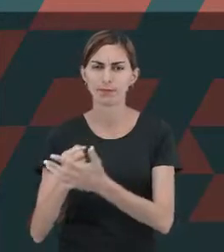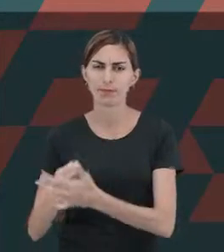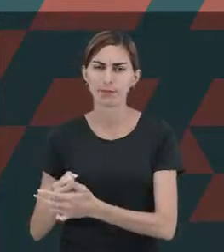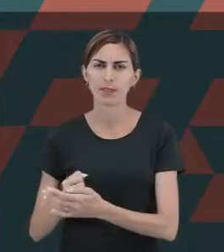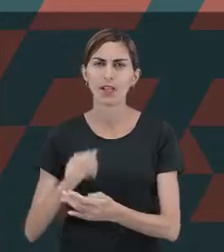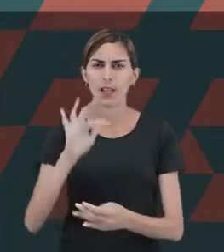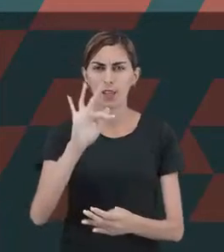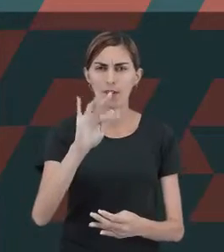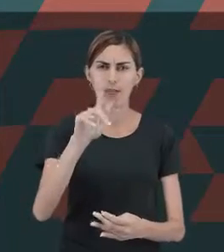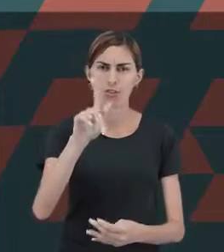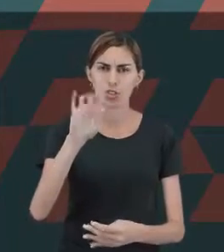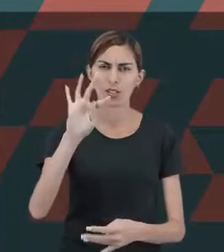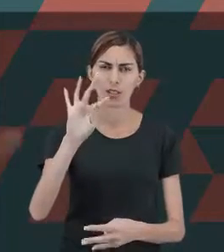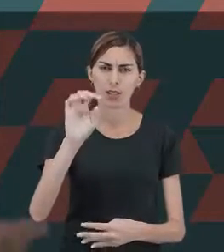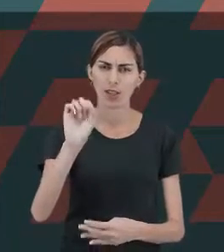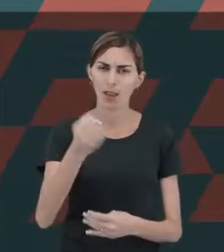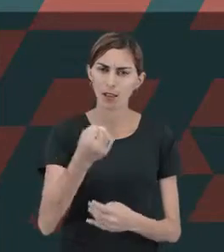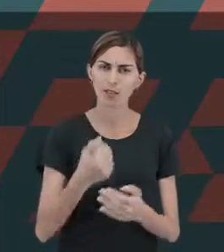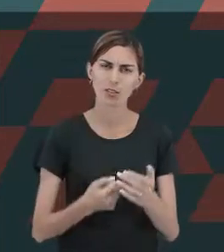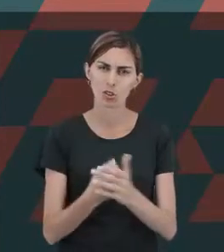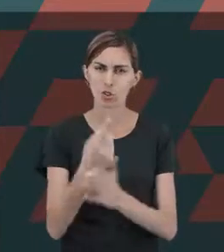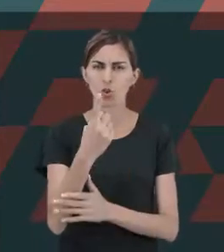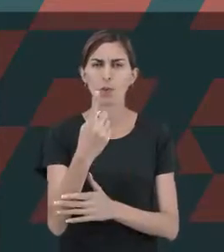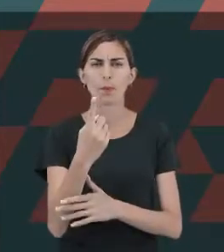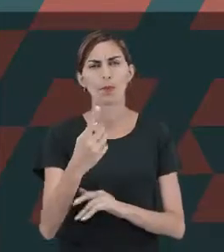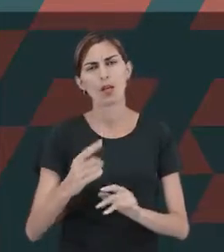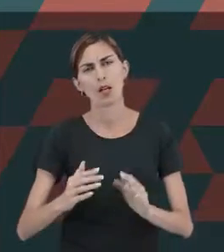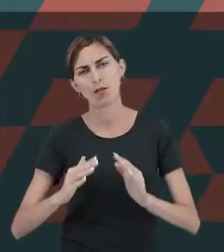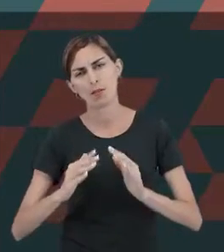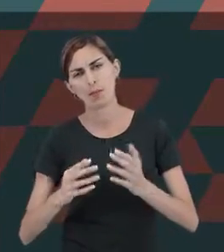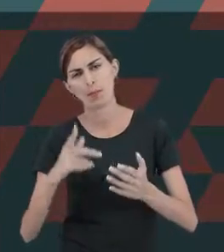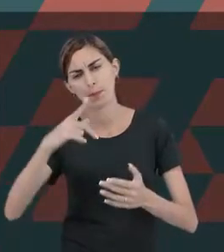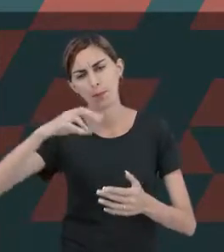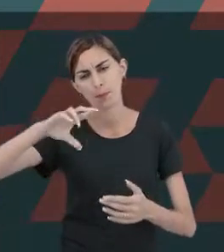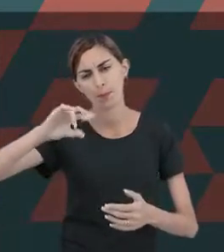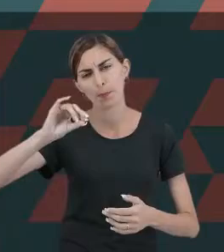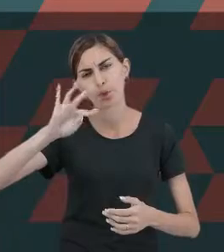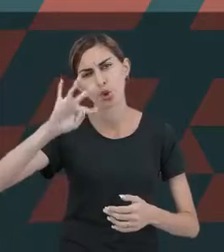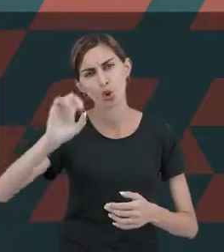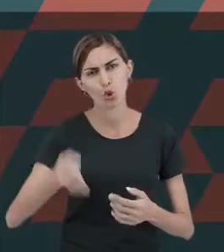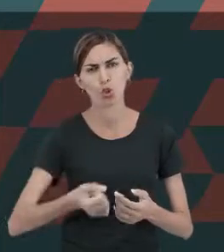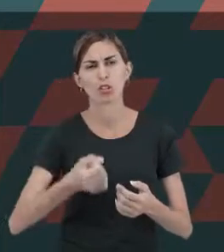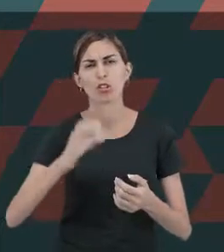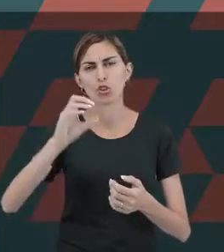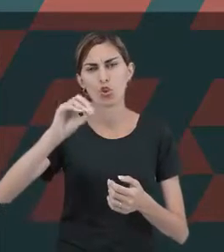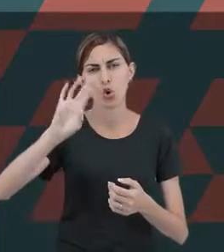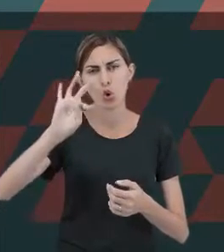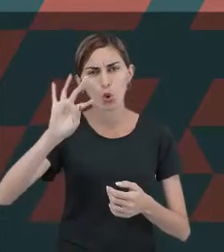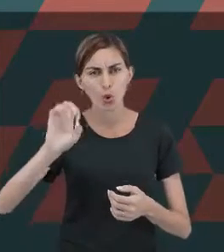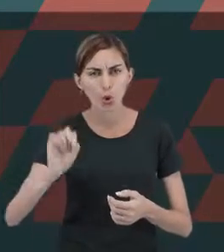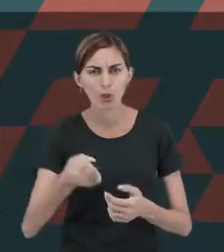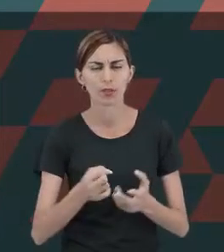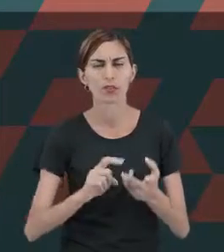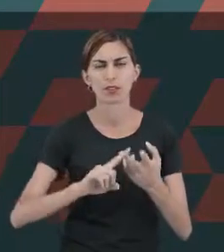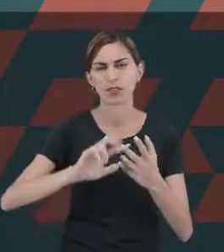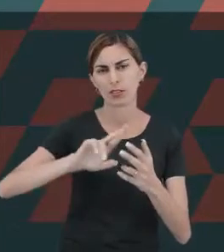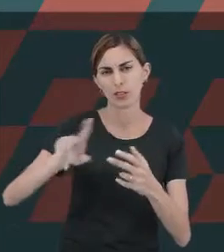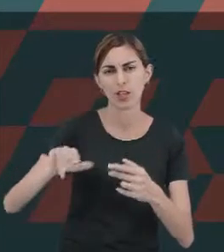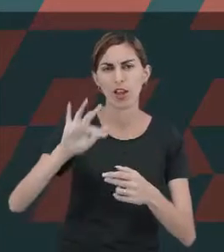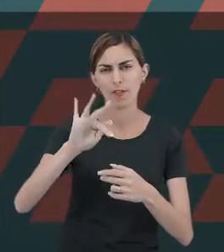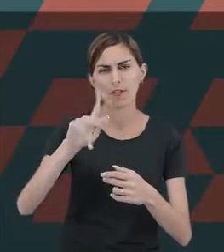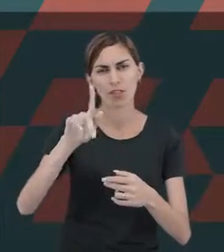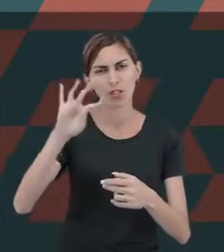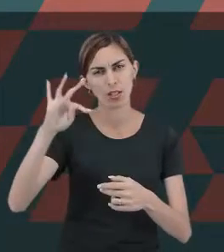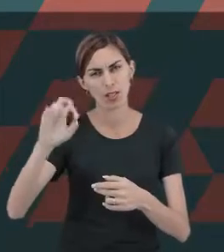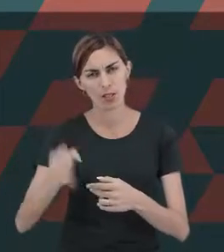do FGTS para comprar órteses ou próteses. Então, esse processo do benefício do FGTS também